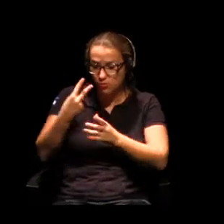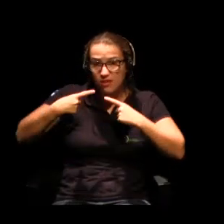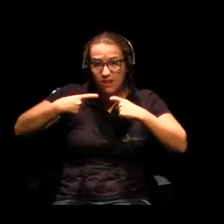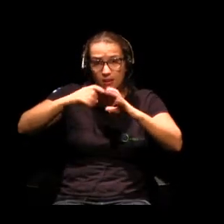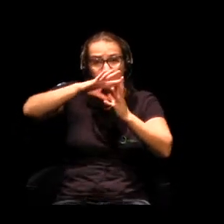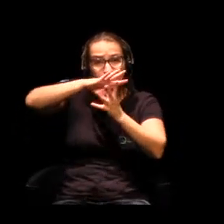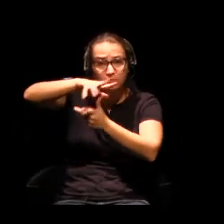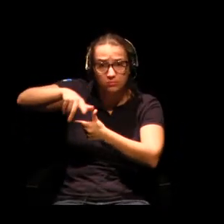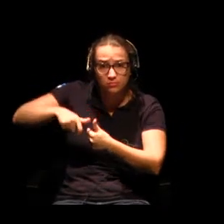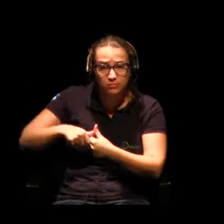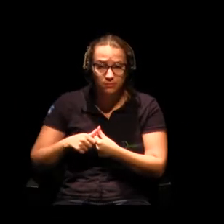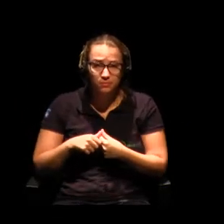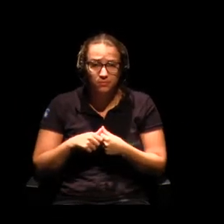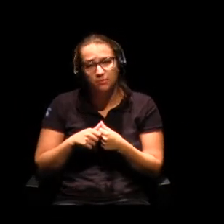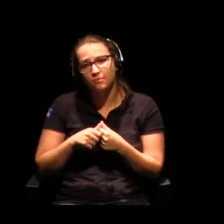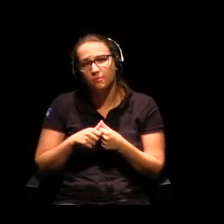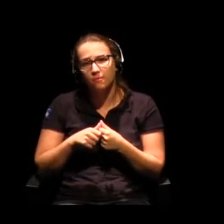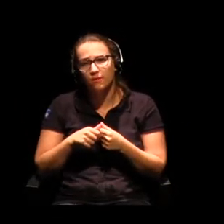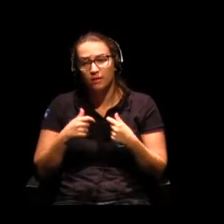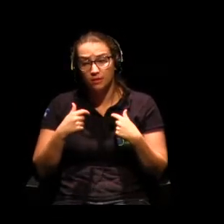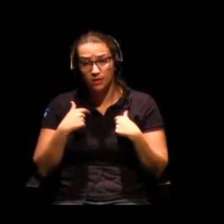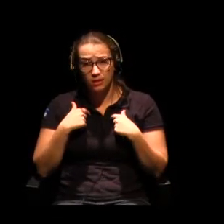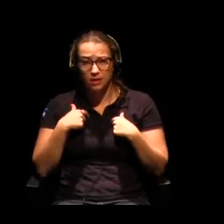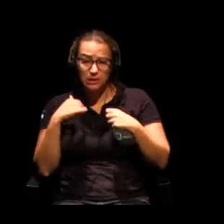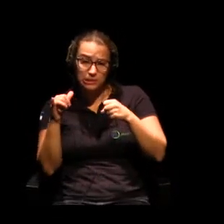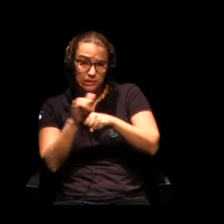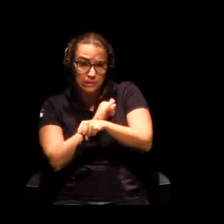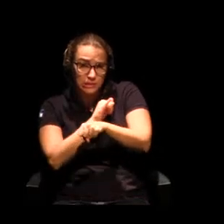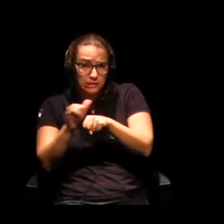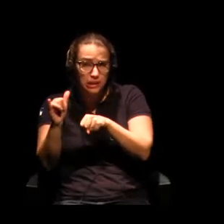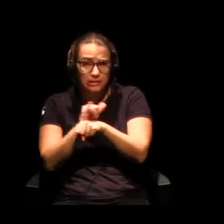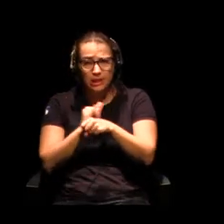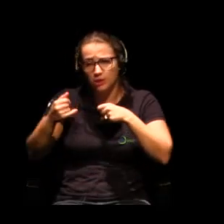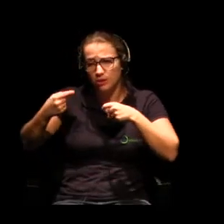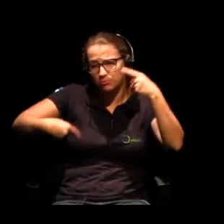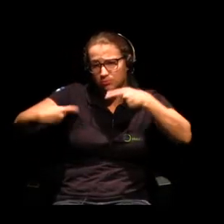Segunda Guerra Mundial em relação a